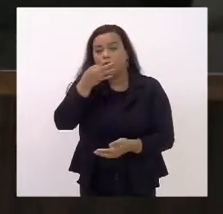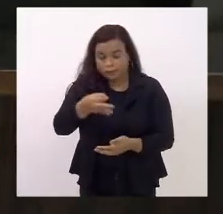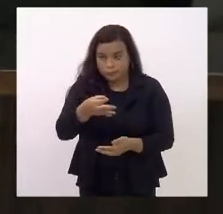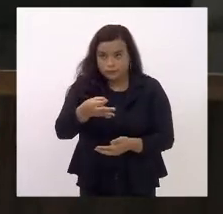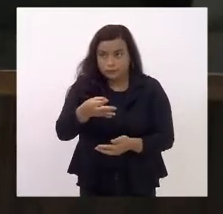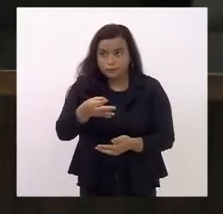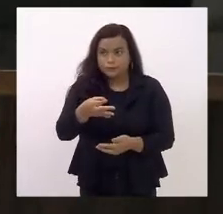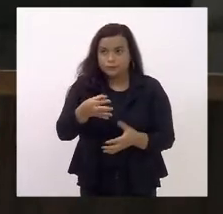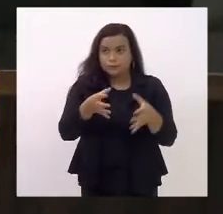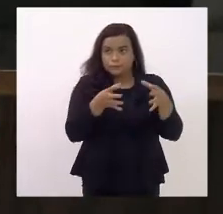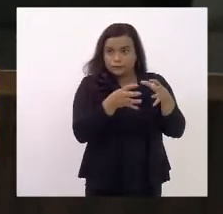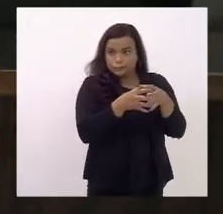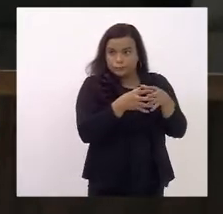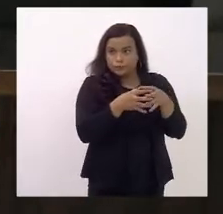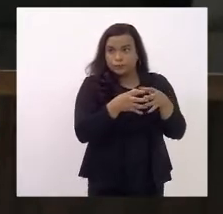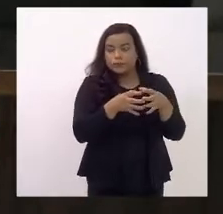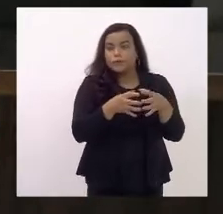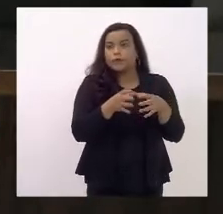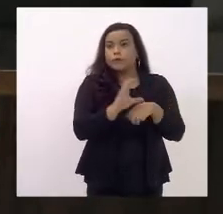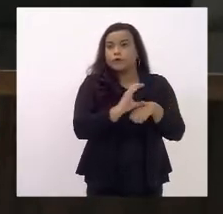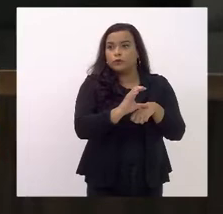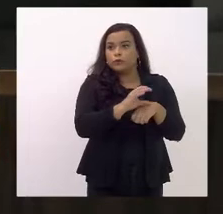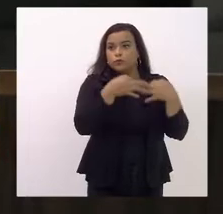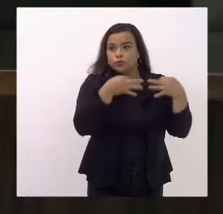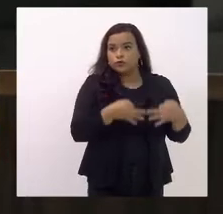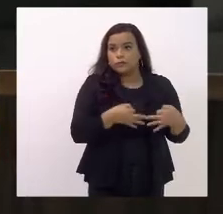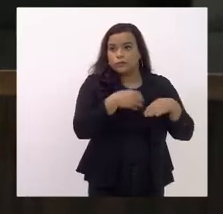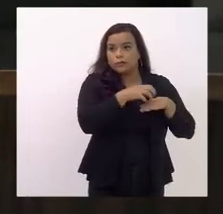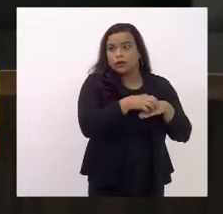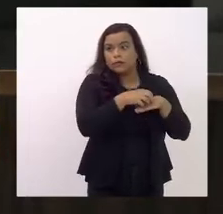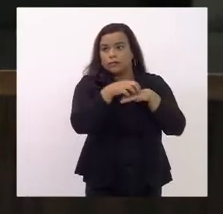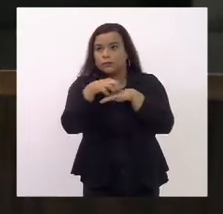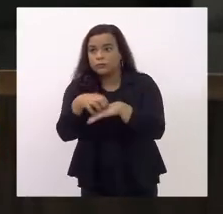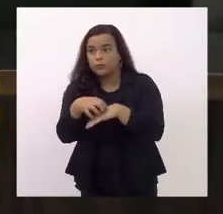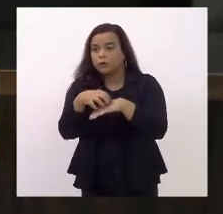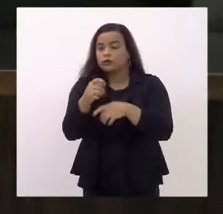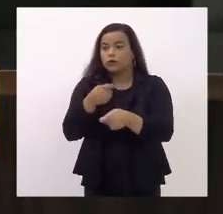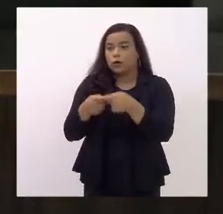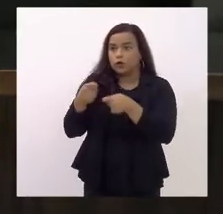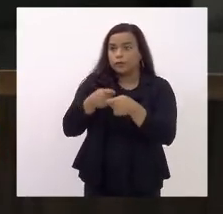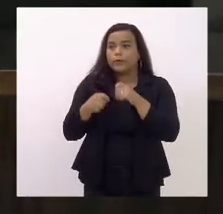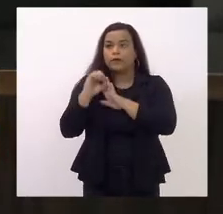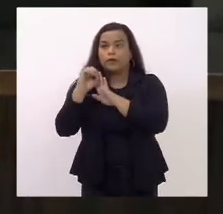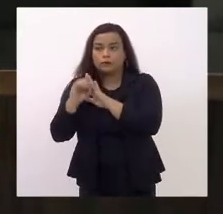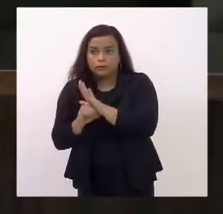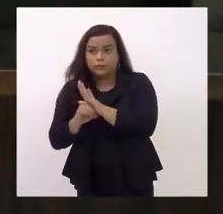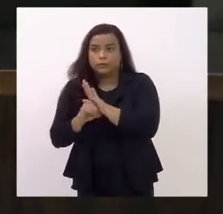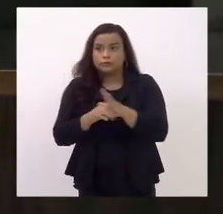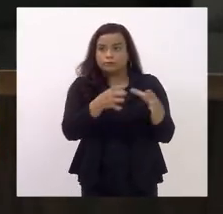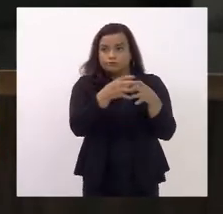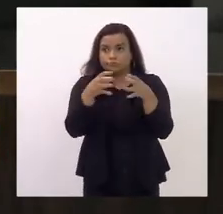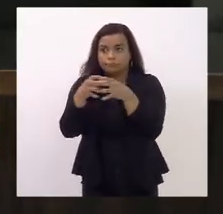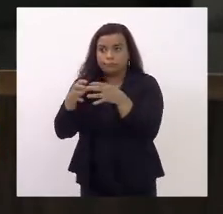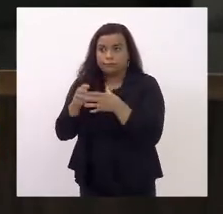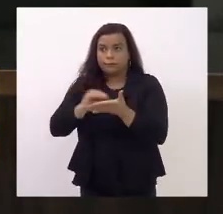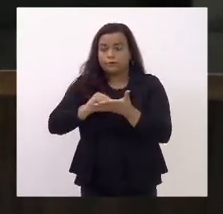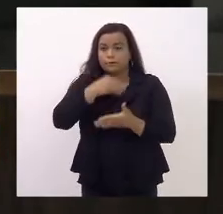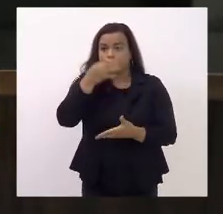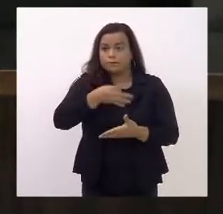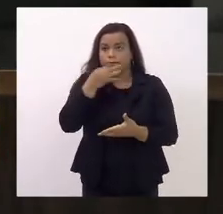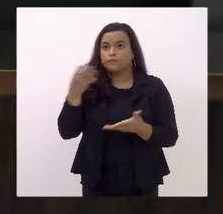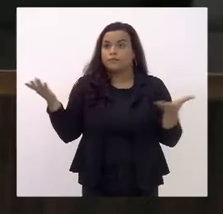pareceres da Comissão de Constituição e Justiça, de transporte, de economia e de orçamento. Está